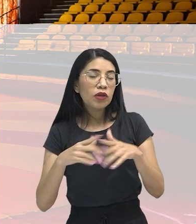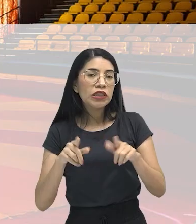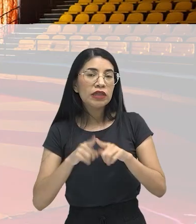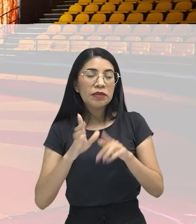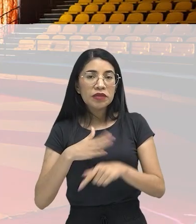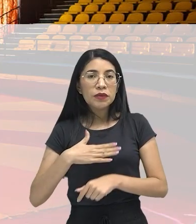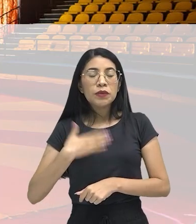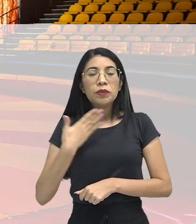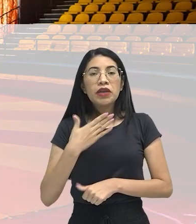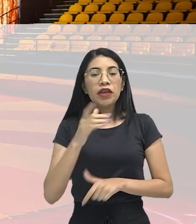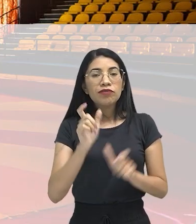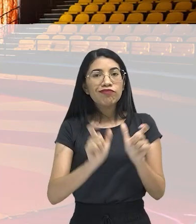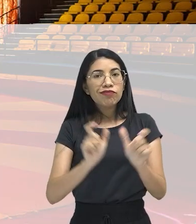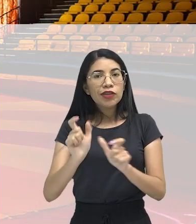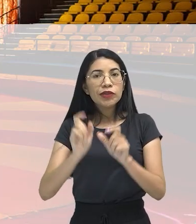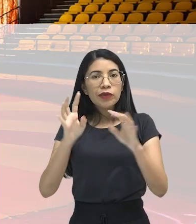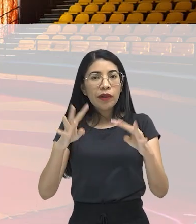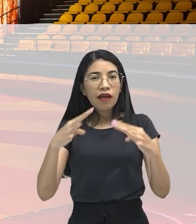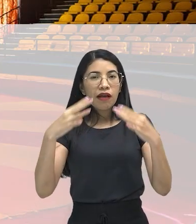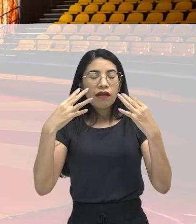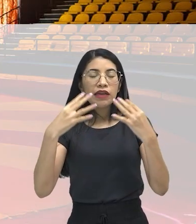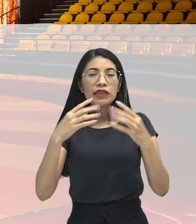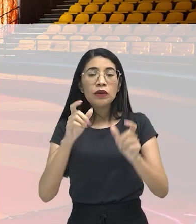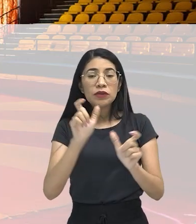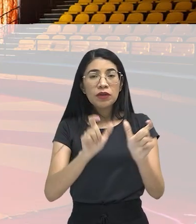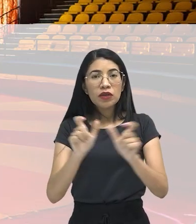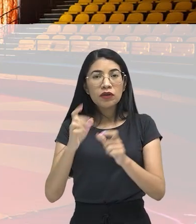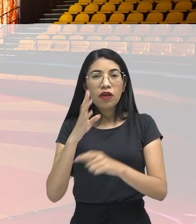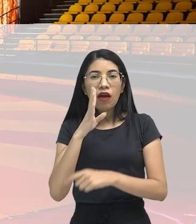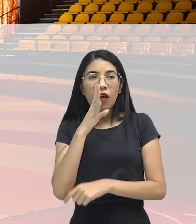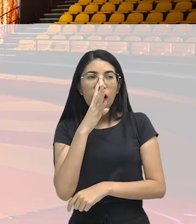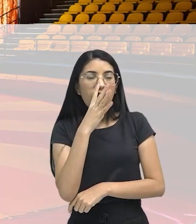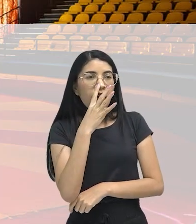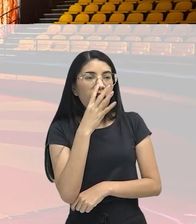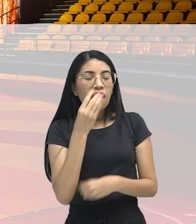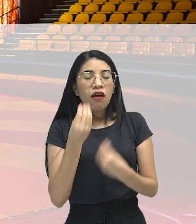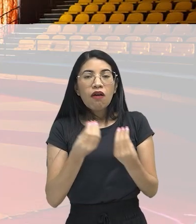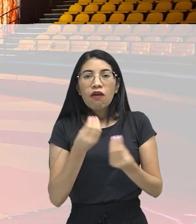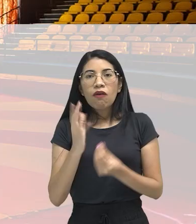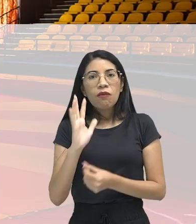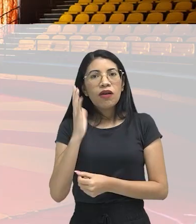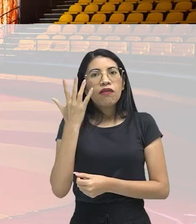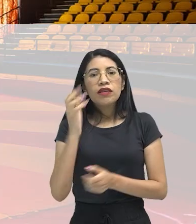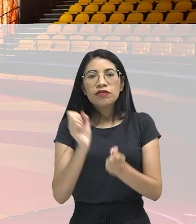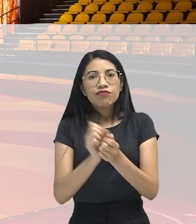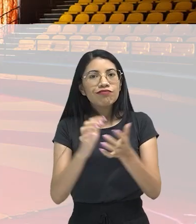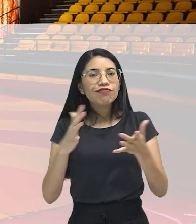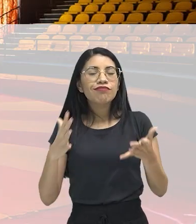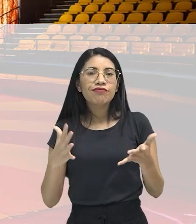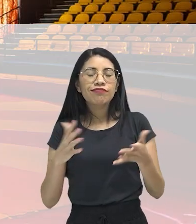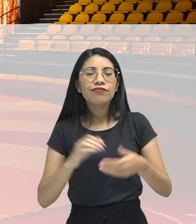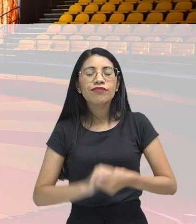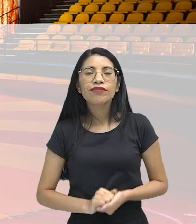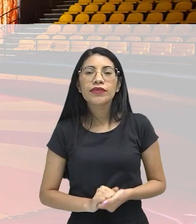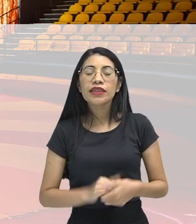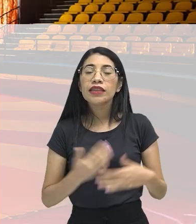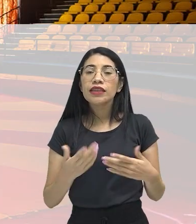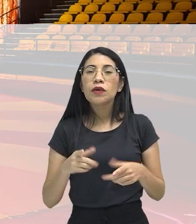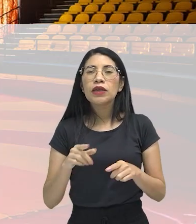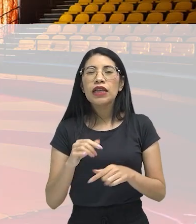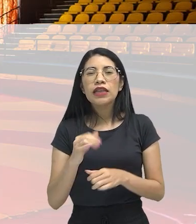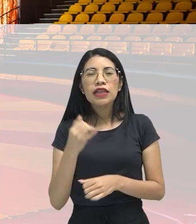os espectadores, né? Todo mundo que está assistindo ali fica, como será que ele fez isso, tá certo? Então,